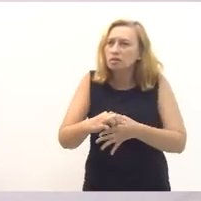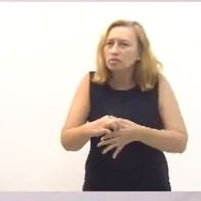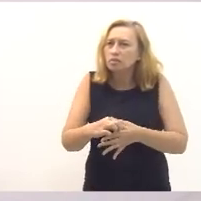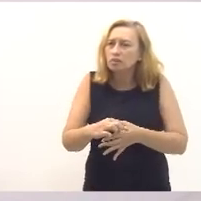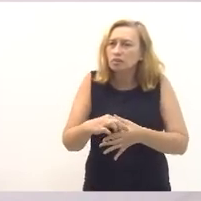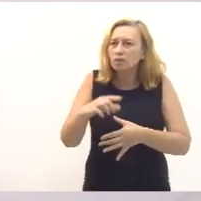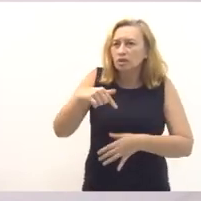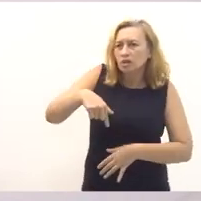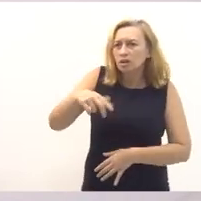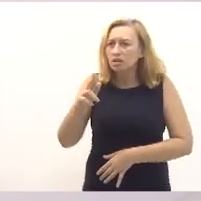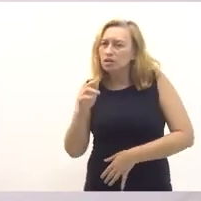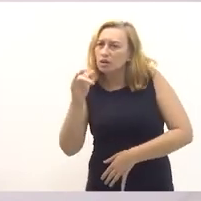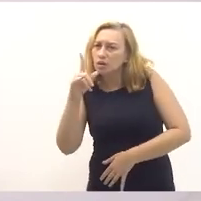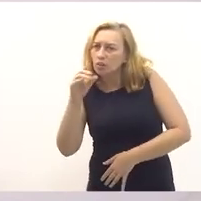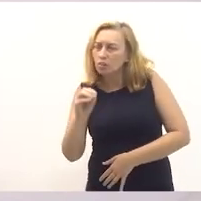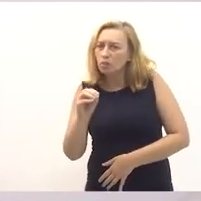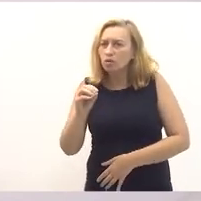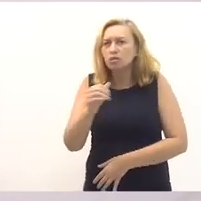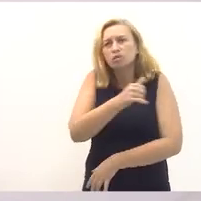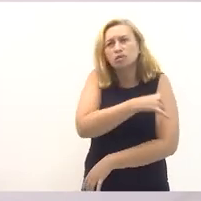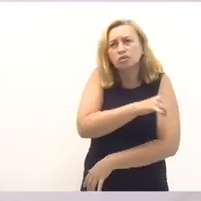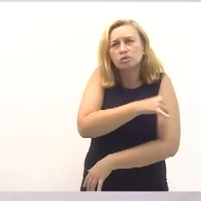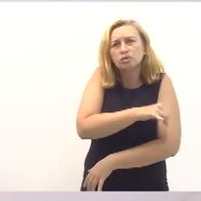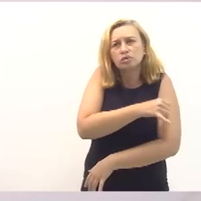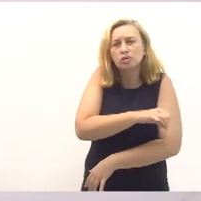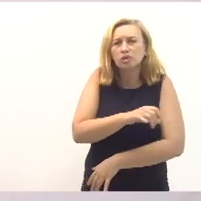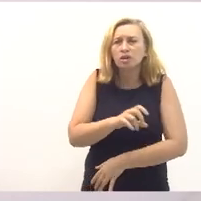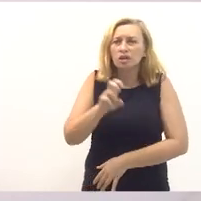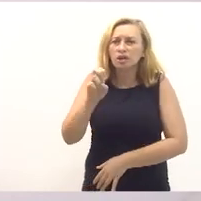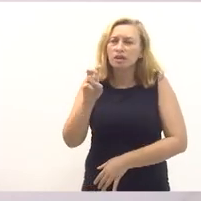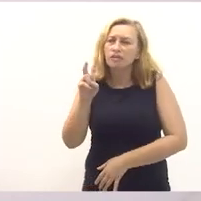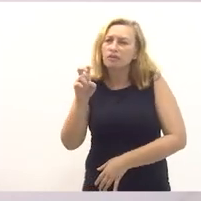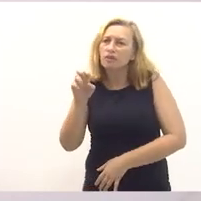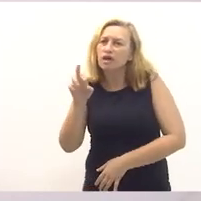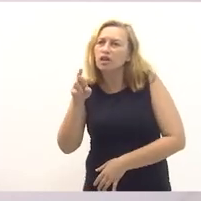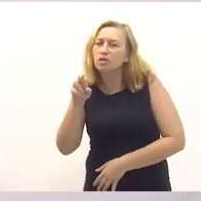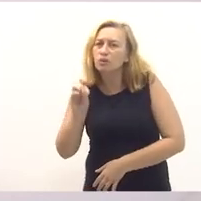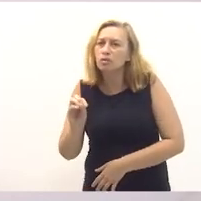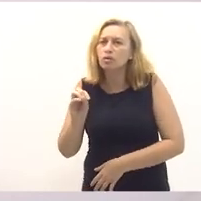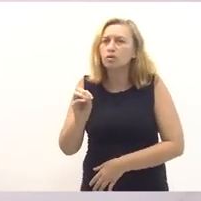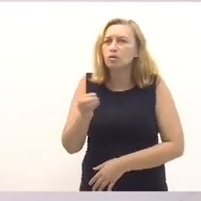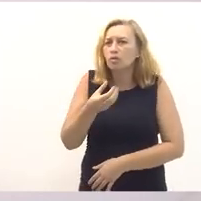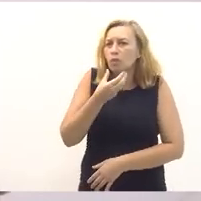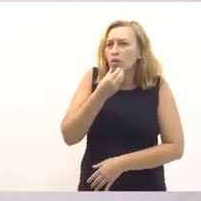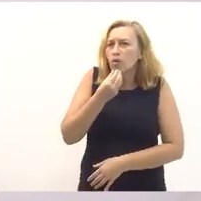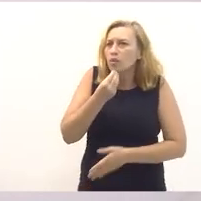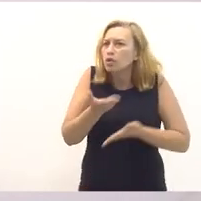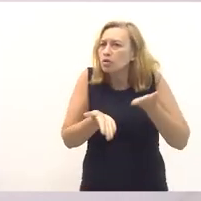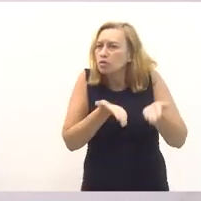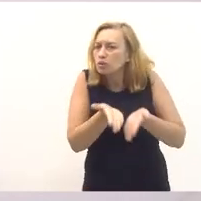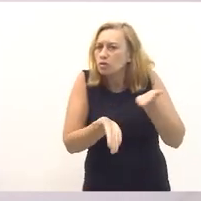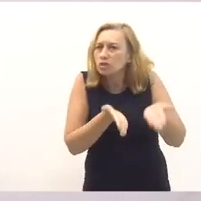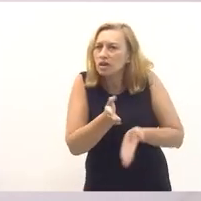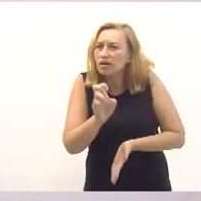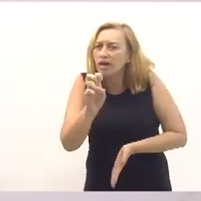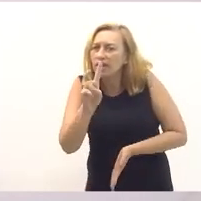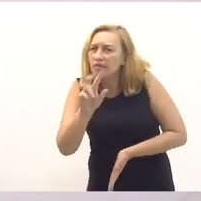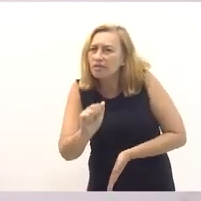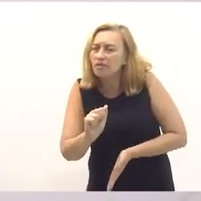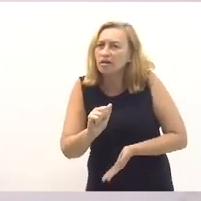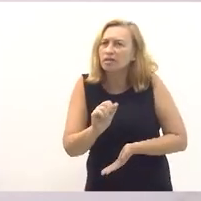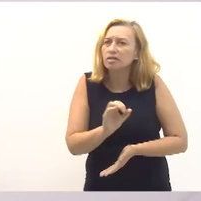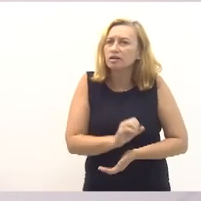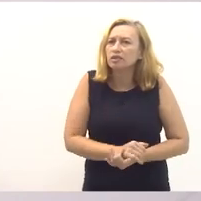maiores Quilombos do Rio de Janeiro e ele era e viro ele era o cara que cuidava das ervas e